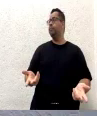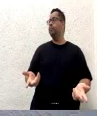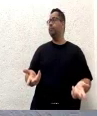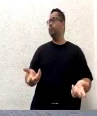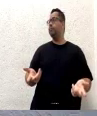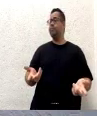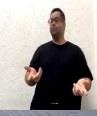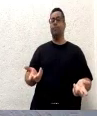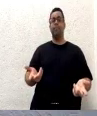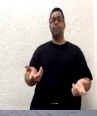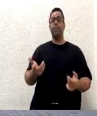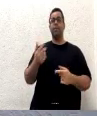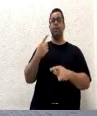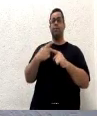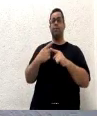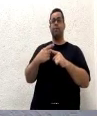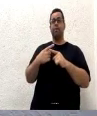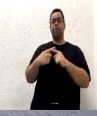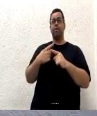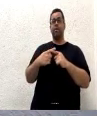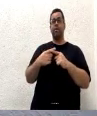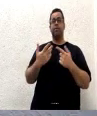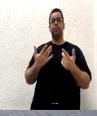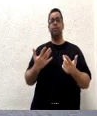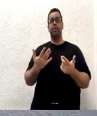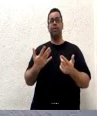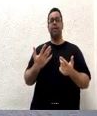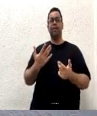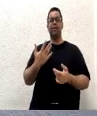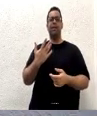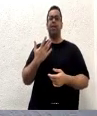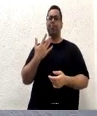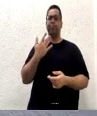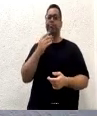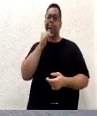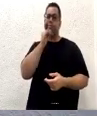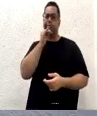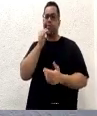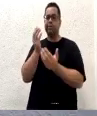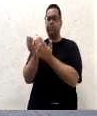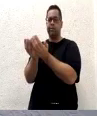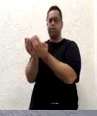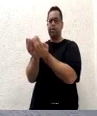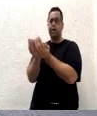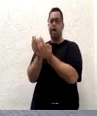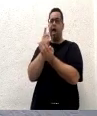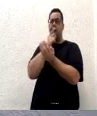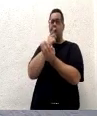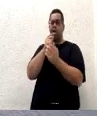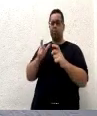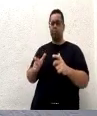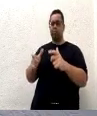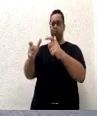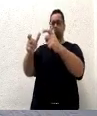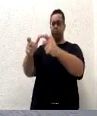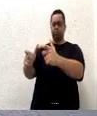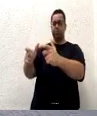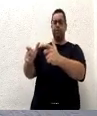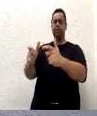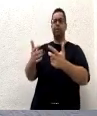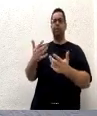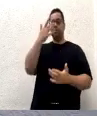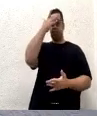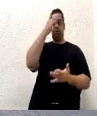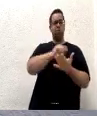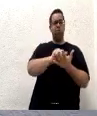as costas. A dona de casa vai lá, volta a aguinha no pote, bota, não lava mais a vasilha do cachorro, não lava mais o ralo, não